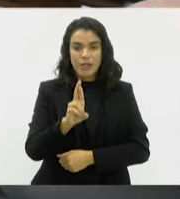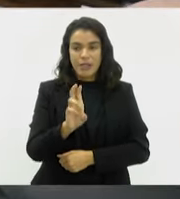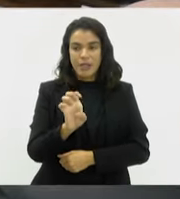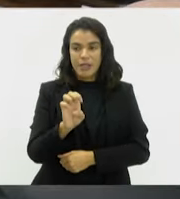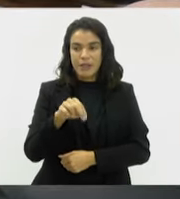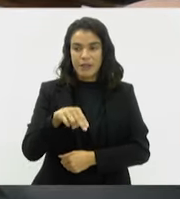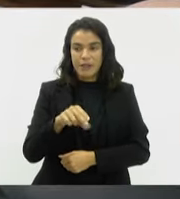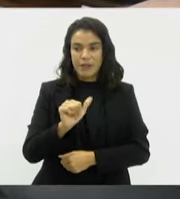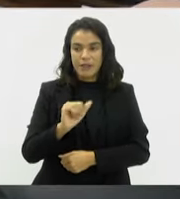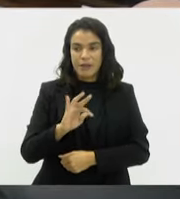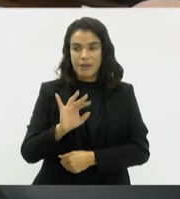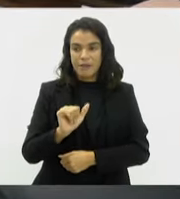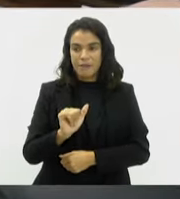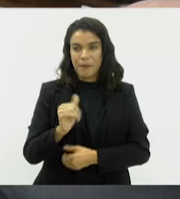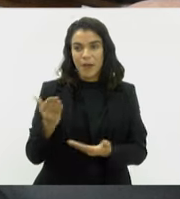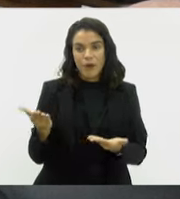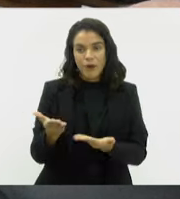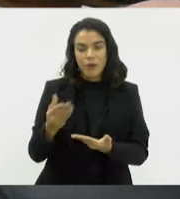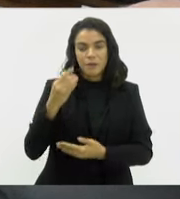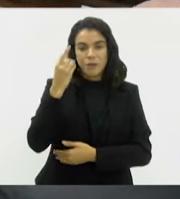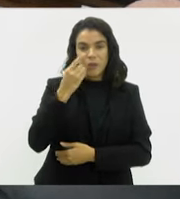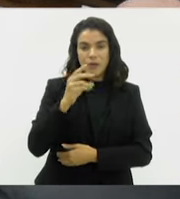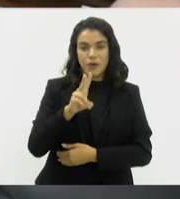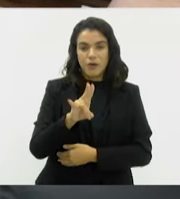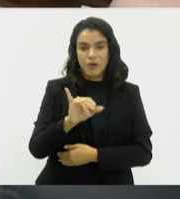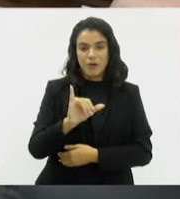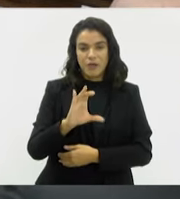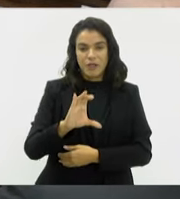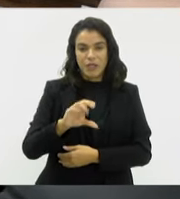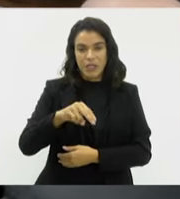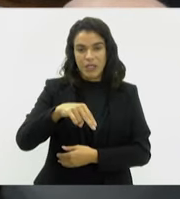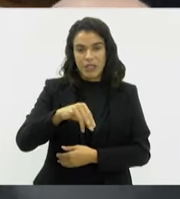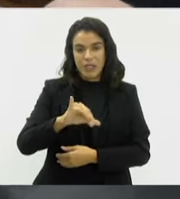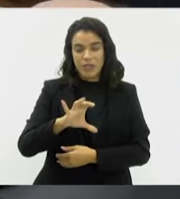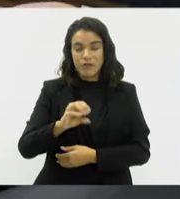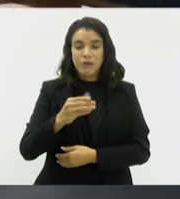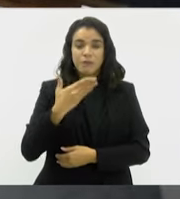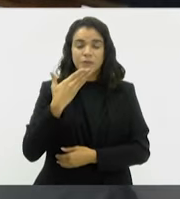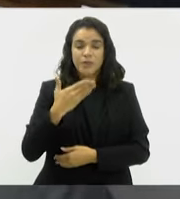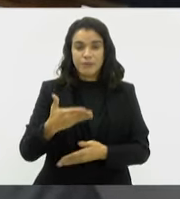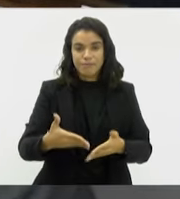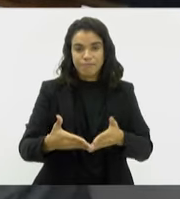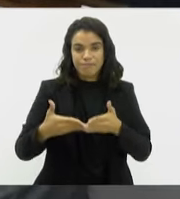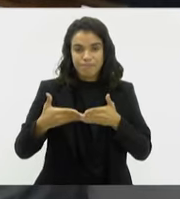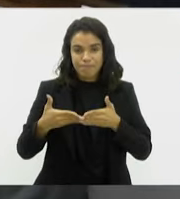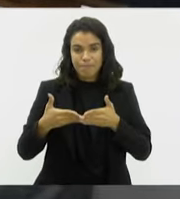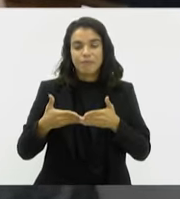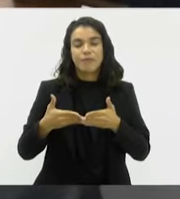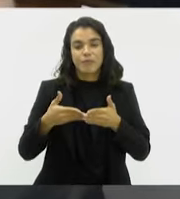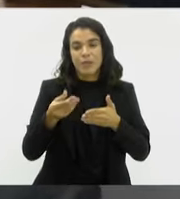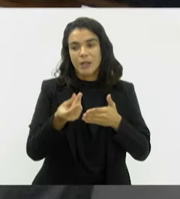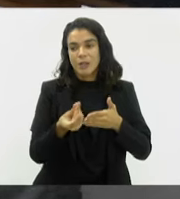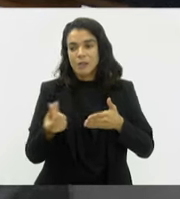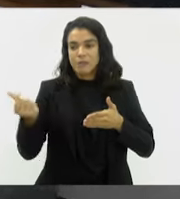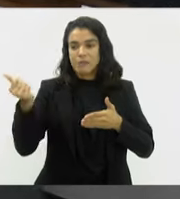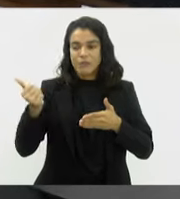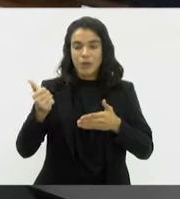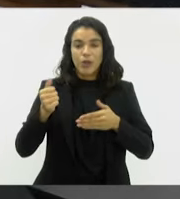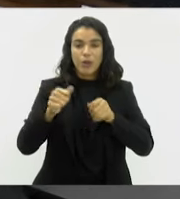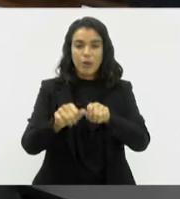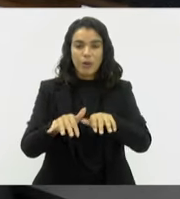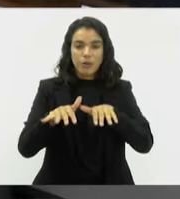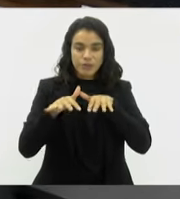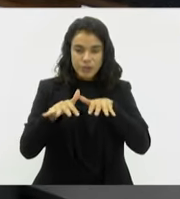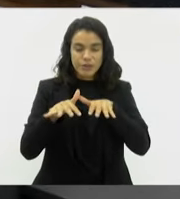presidente. Deputado Vinícius Cozzolino. Eu vou pedir permissão para me retirar, porque eu tenho uma audiência na Secretaria de Estado